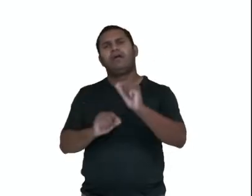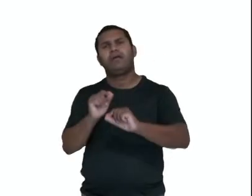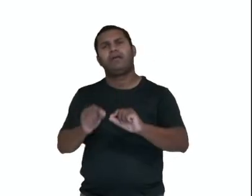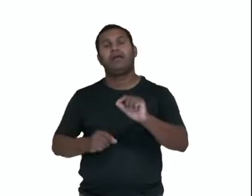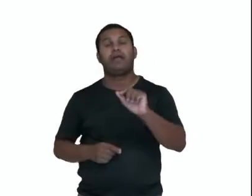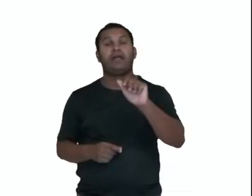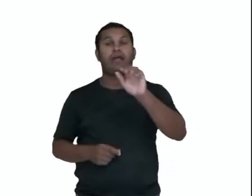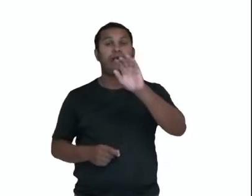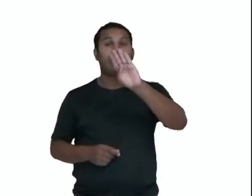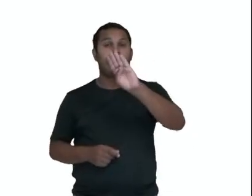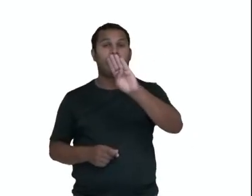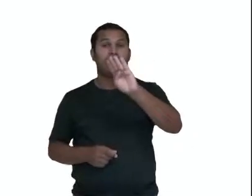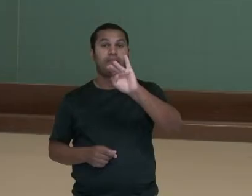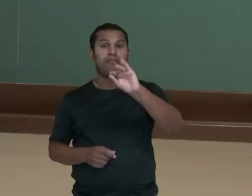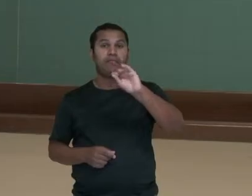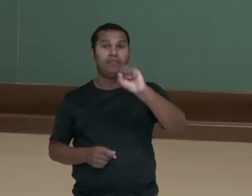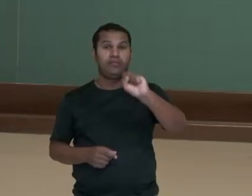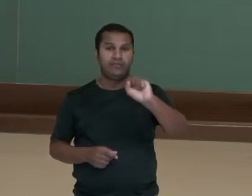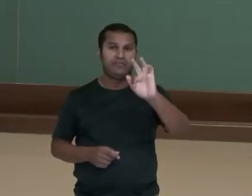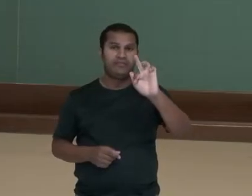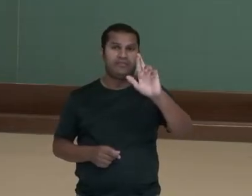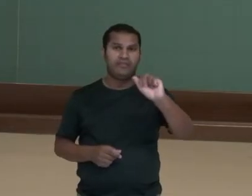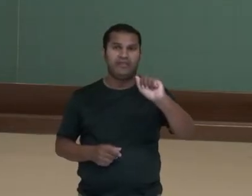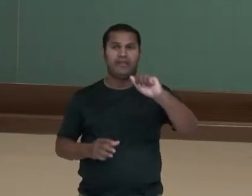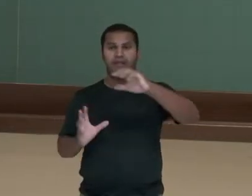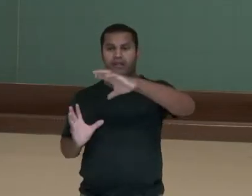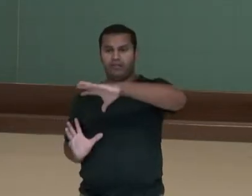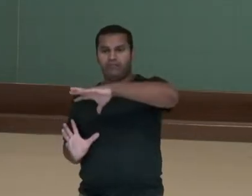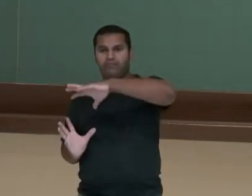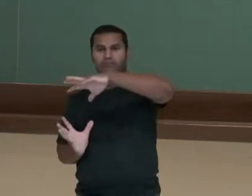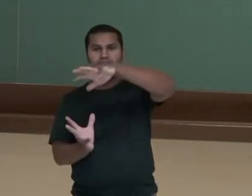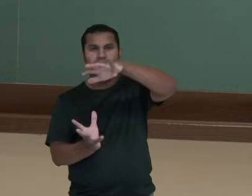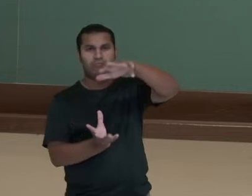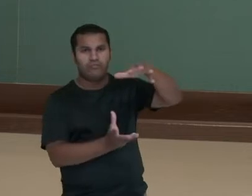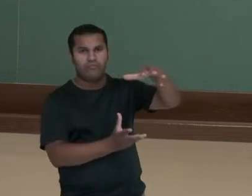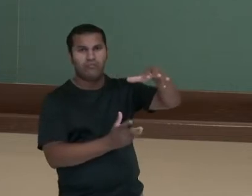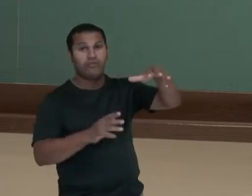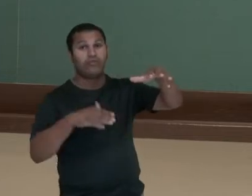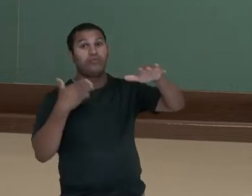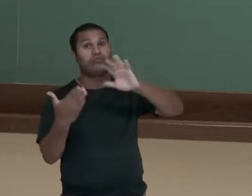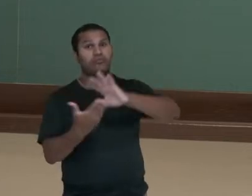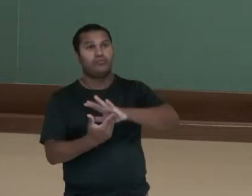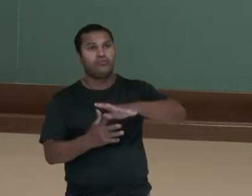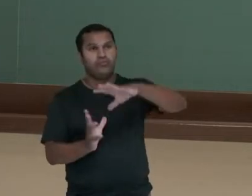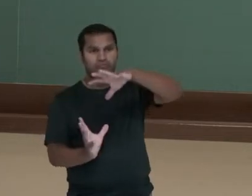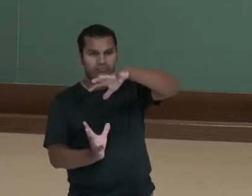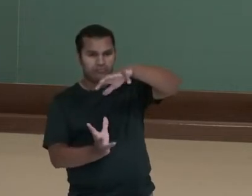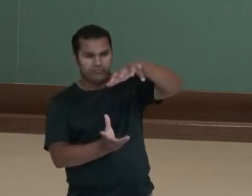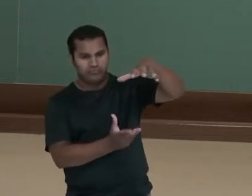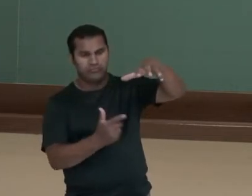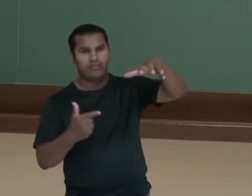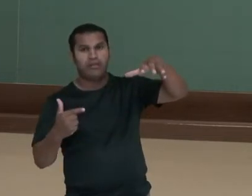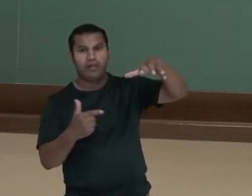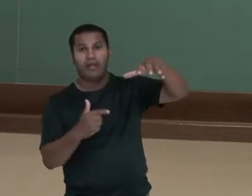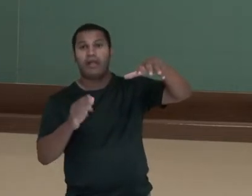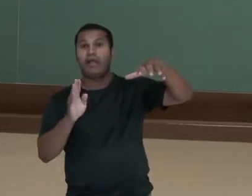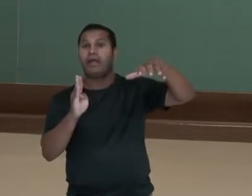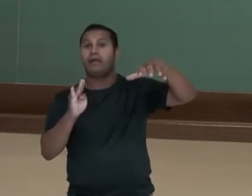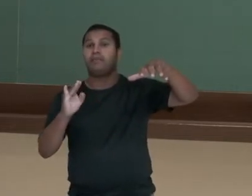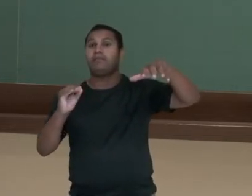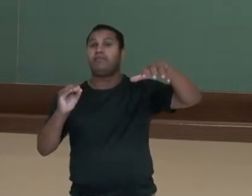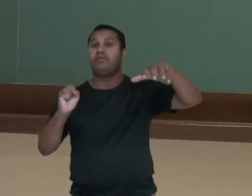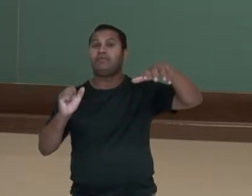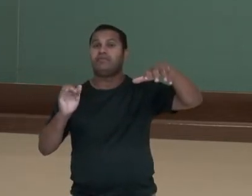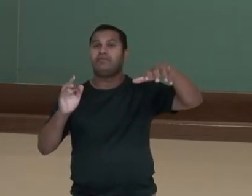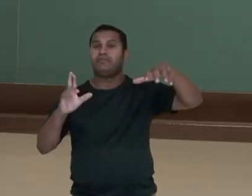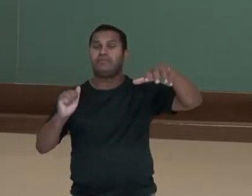vivos, né? Dos seres vivos e não vivos que vivem no nosso planeta Terra. Então, sobre níveis hierárquicos